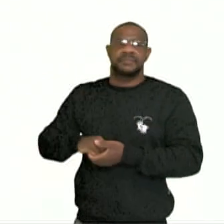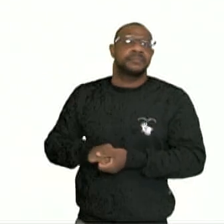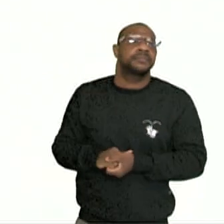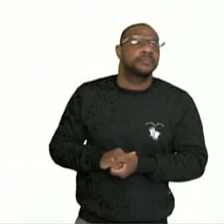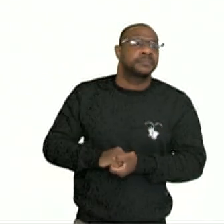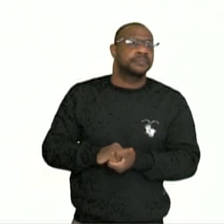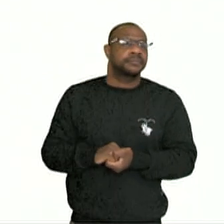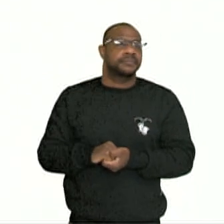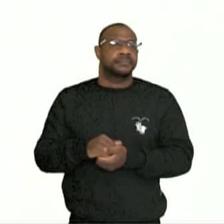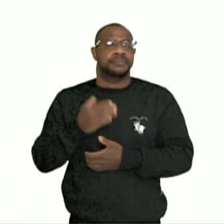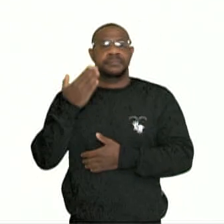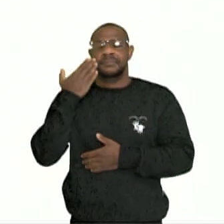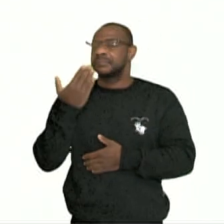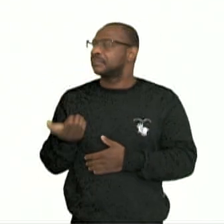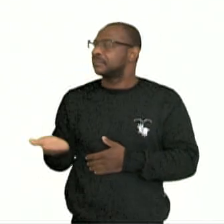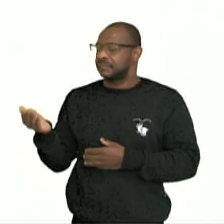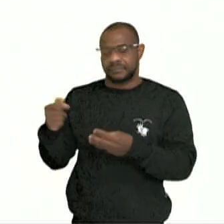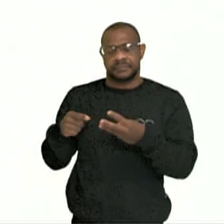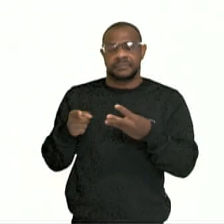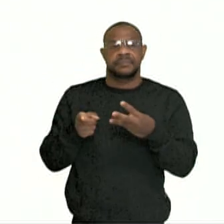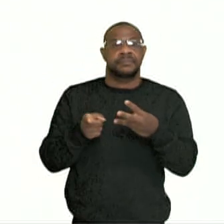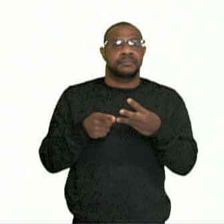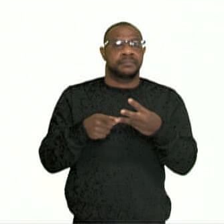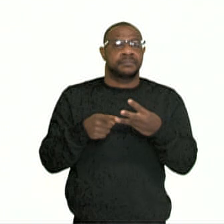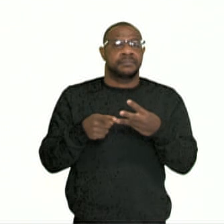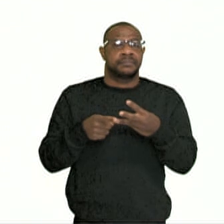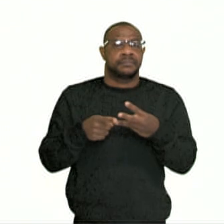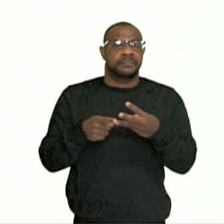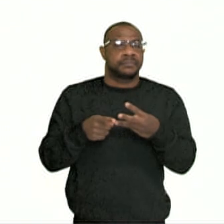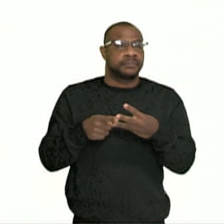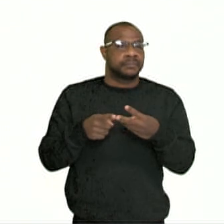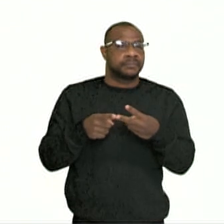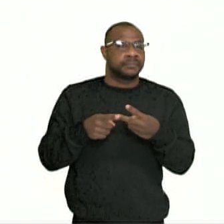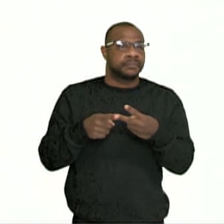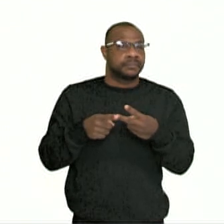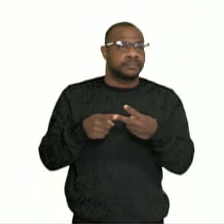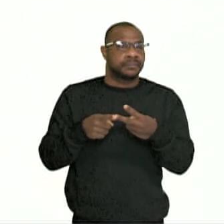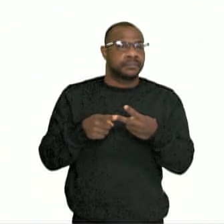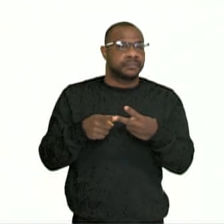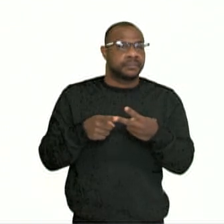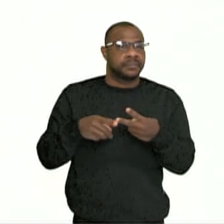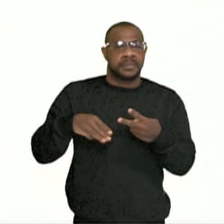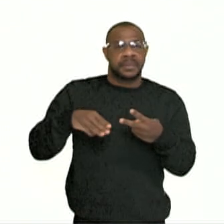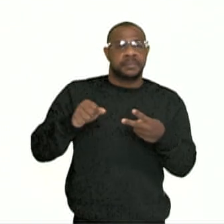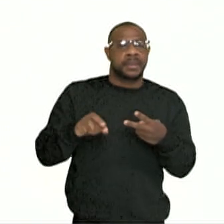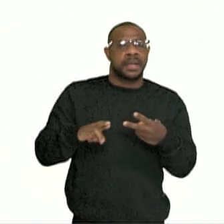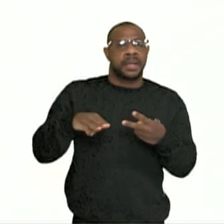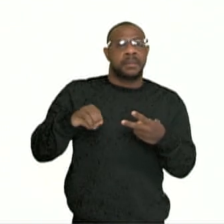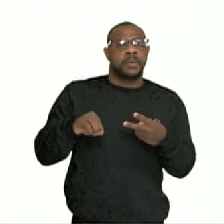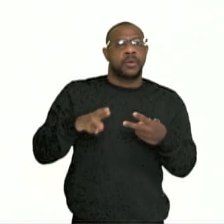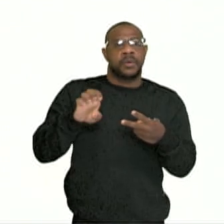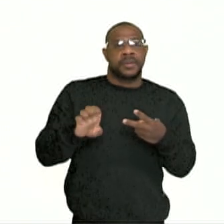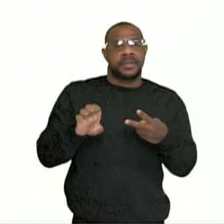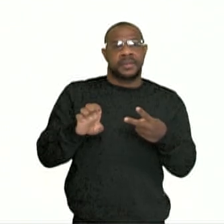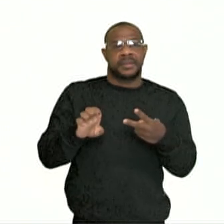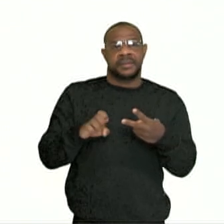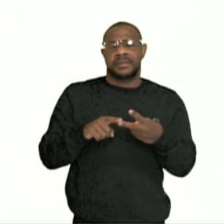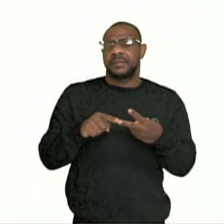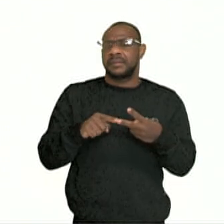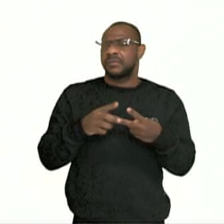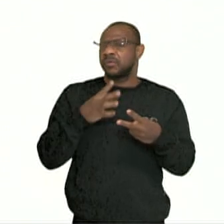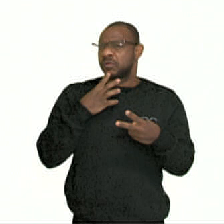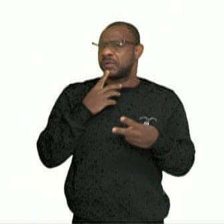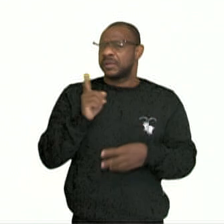aqui nós vamos conhecer mais exemplos de rochas metamórficas. Olha lá o mármore. Ah, Fabiana, eu já ouvi